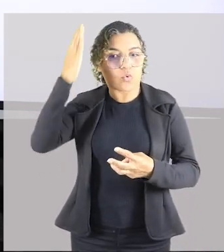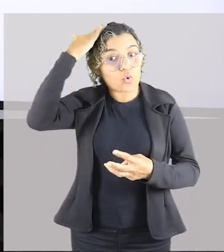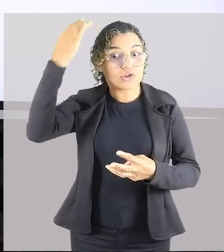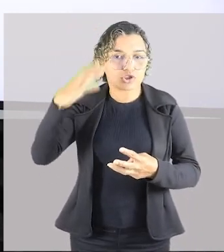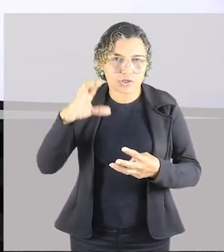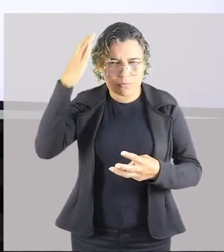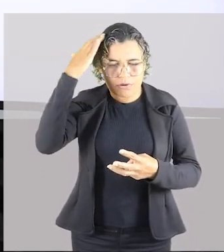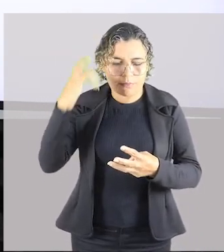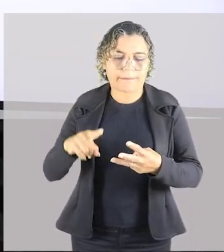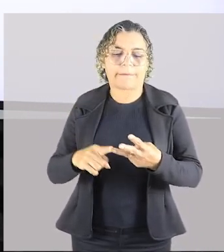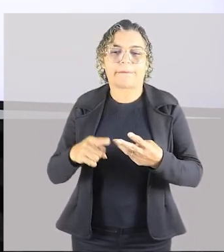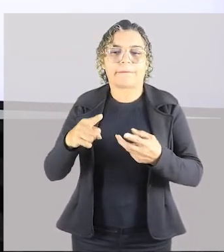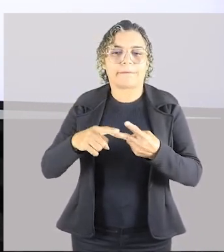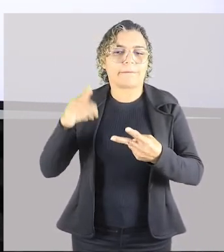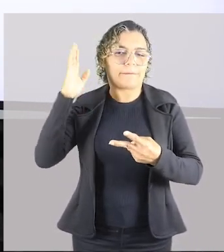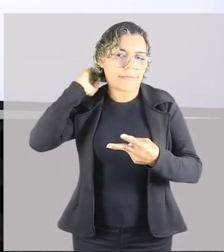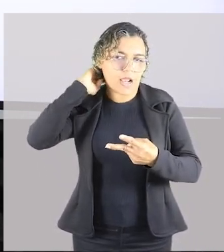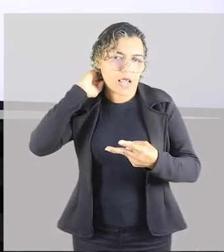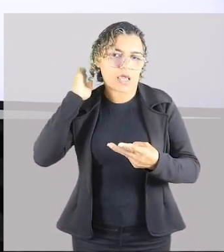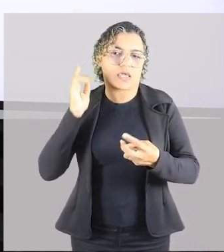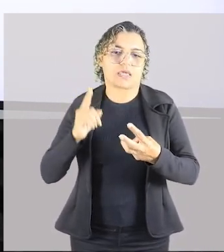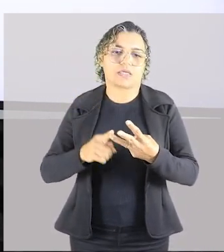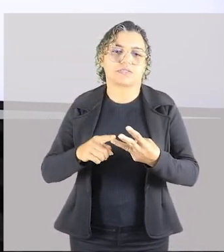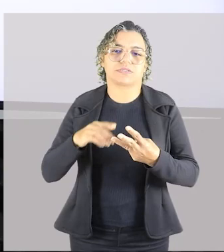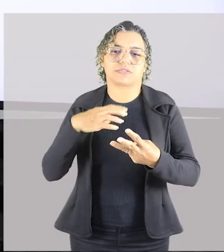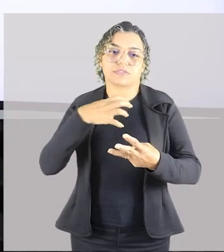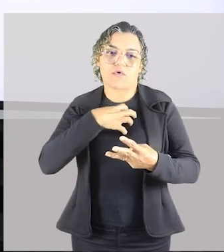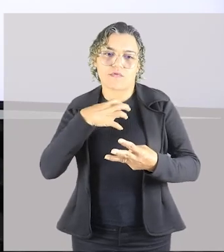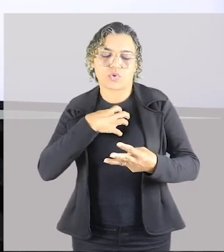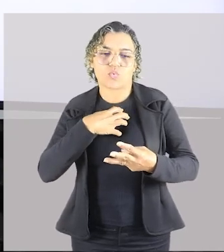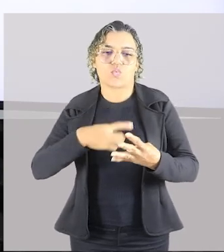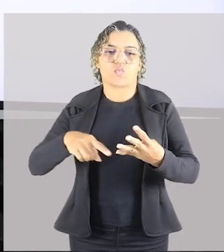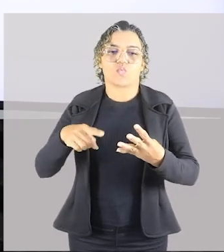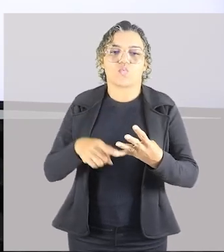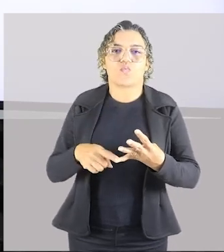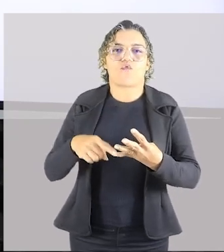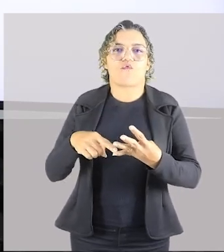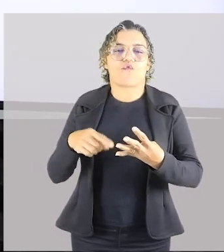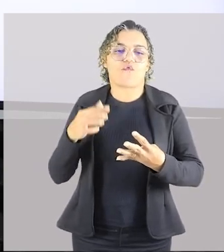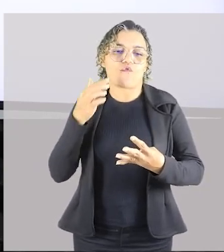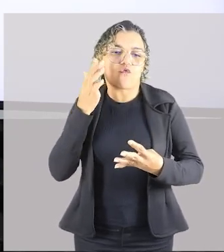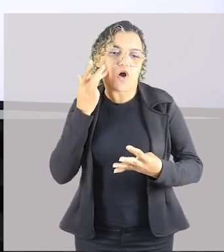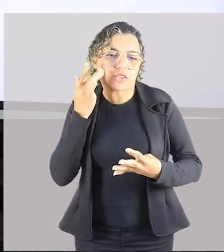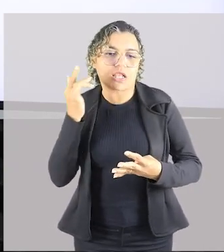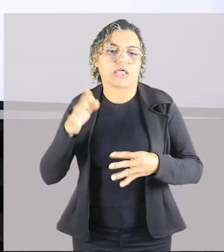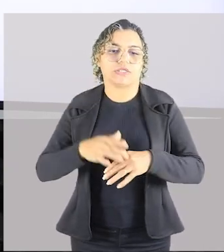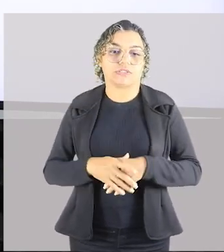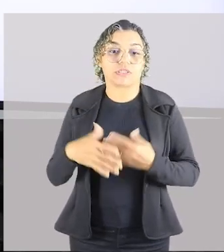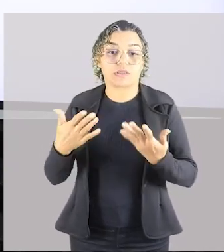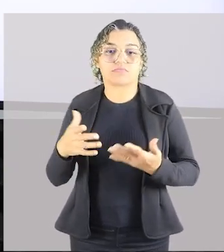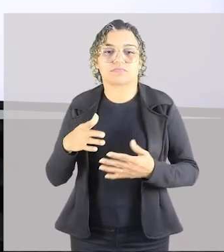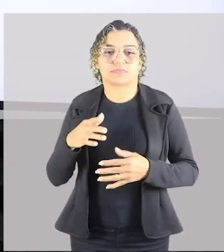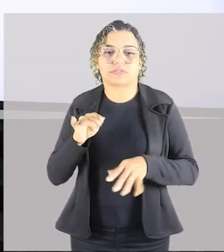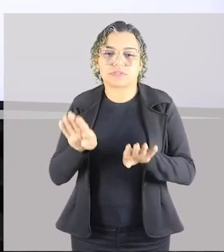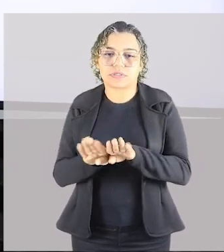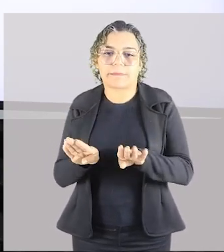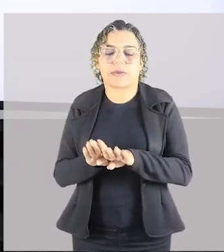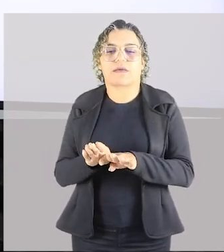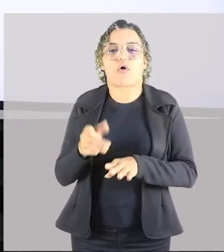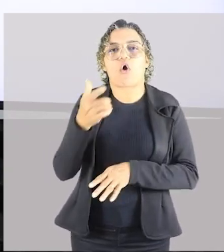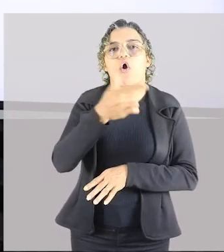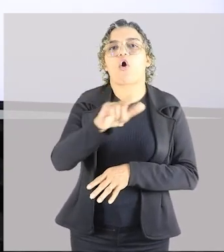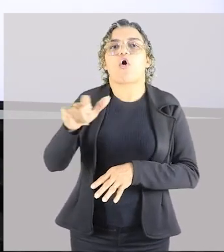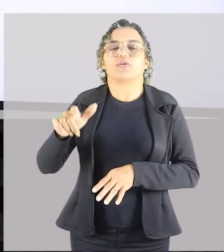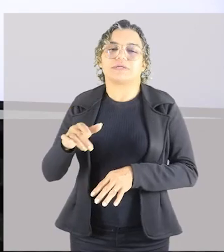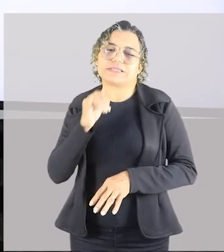Salvador e Fortaleza, no nordeste. Centros regionais, cidades que influenciam dentro do seu estado, por exemplo, ou dentro dos seus estados vizinhos,